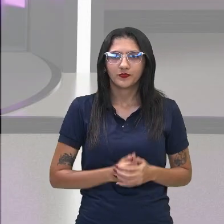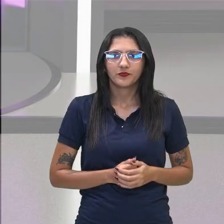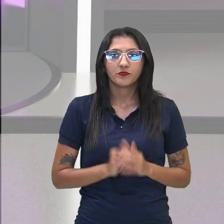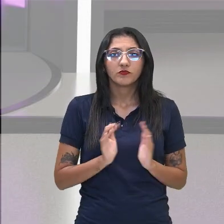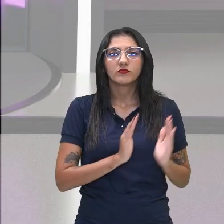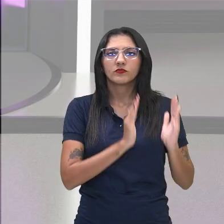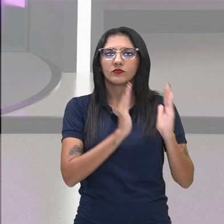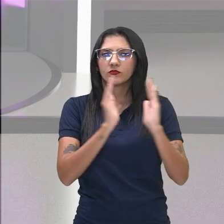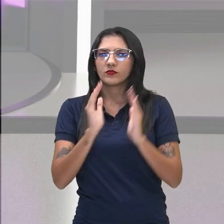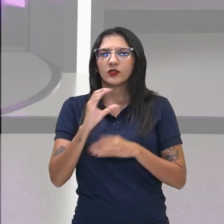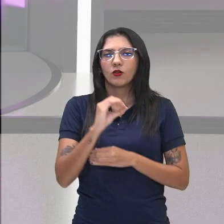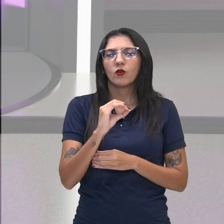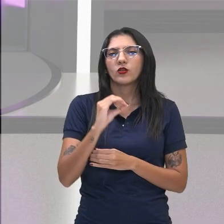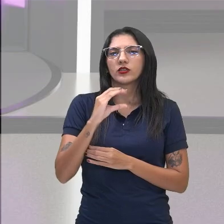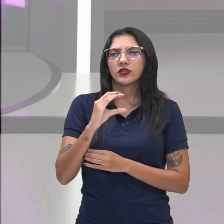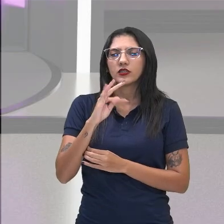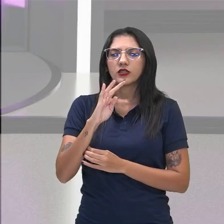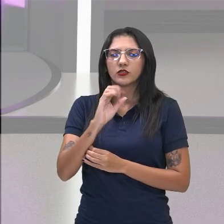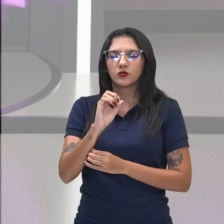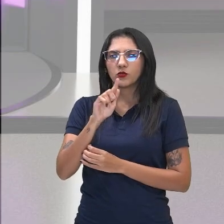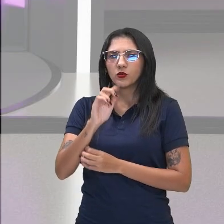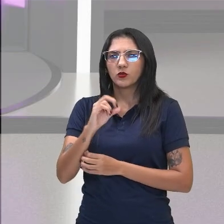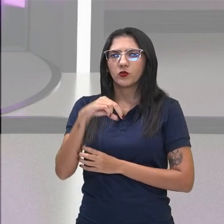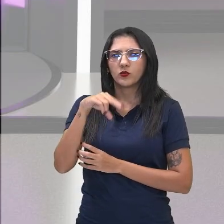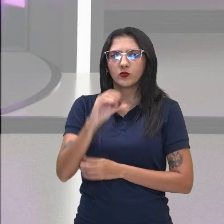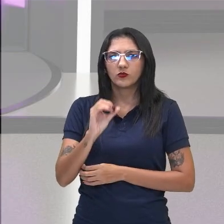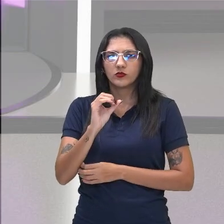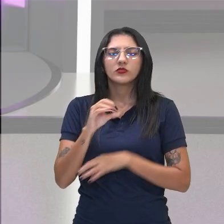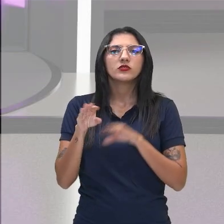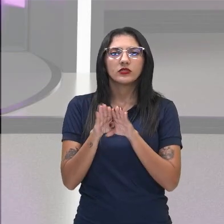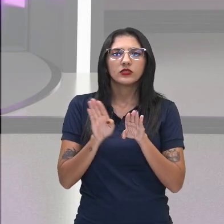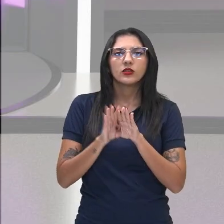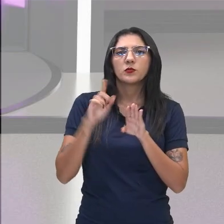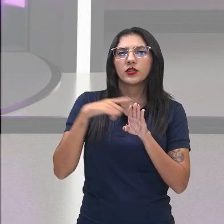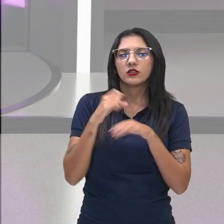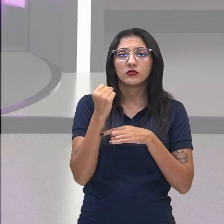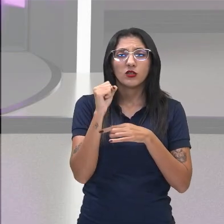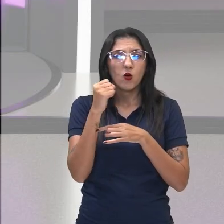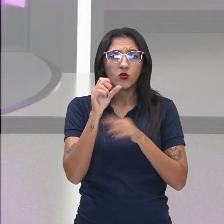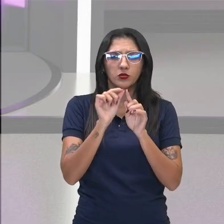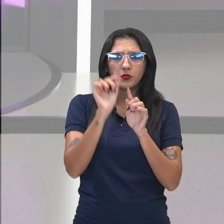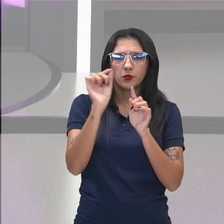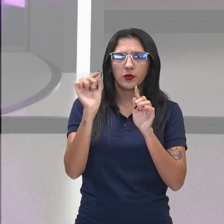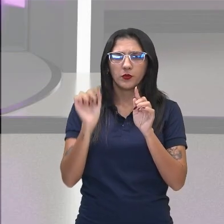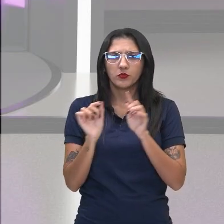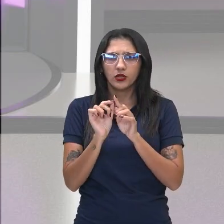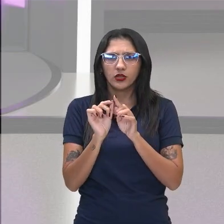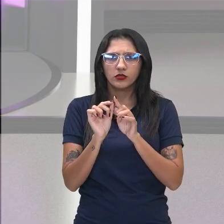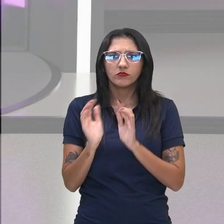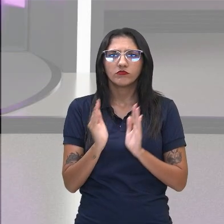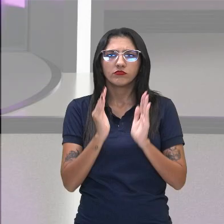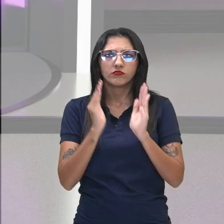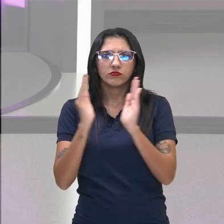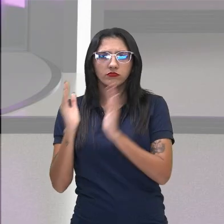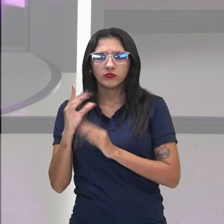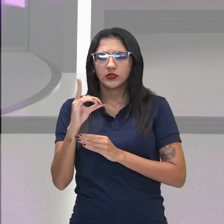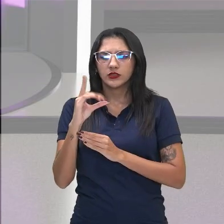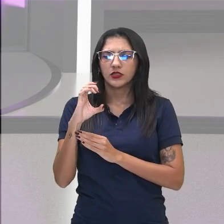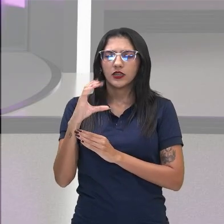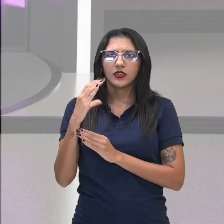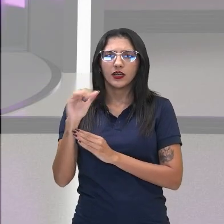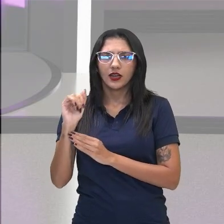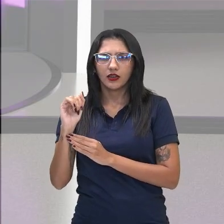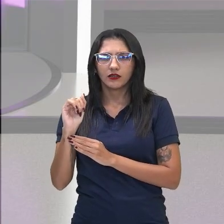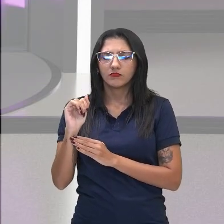um octógono, né? Um octágono, que é formado por 8 lados. Nós temos um decágono, que é formado por 10